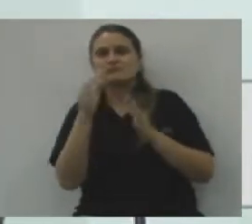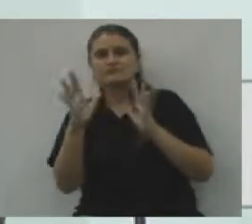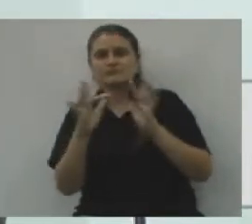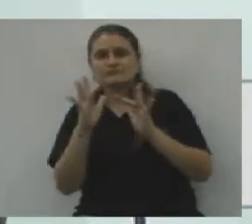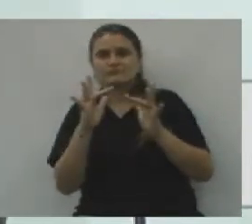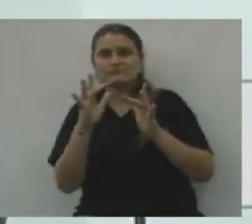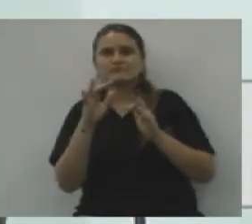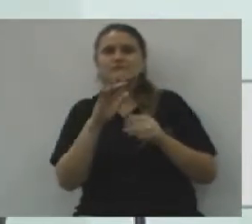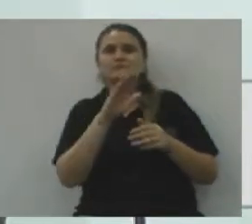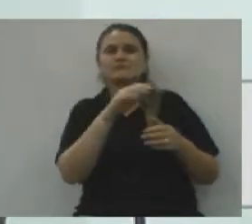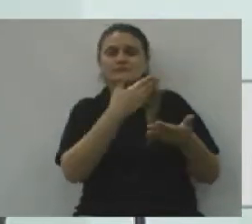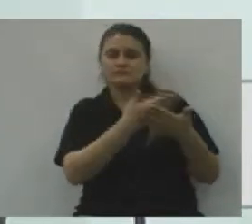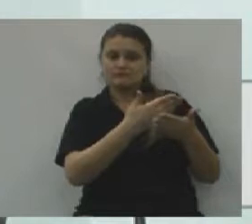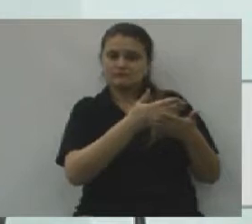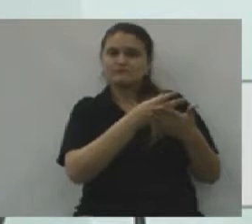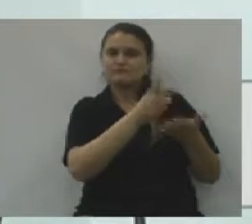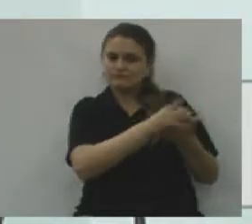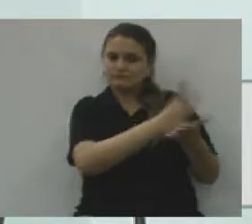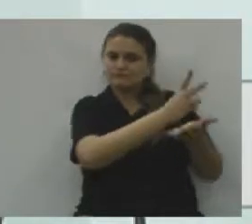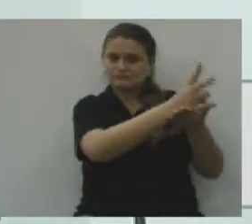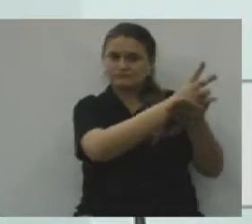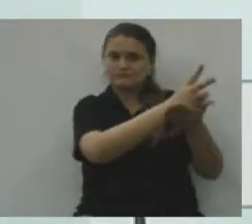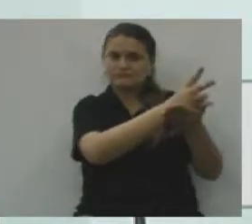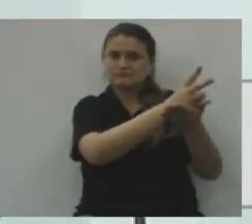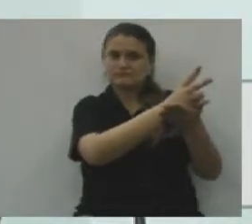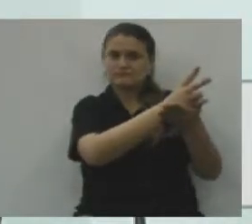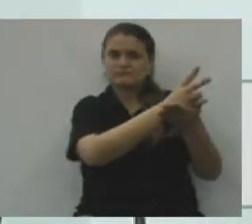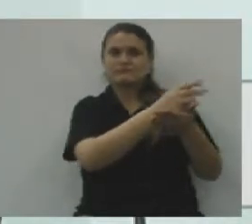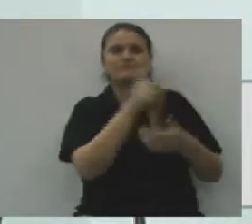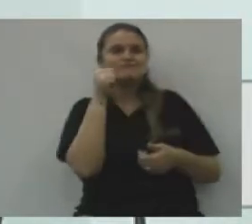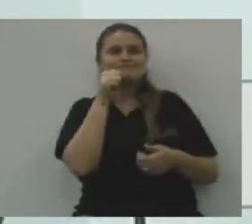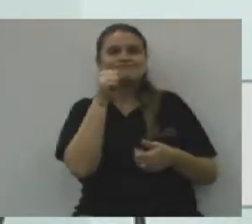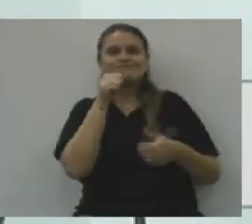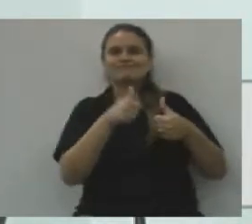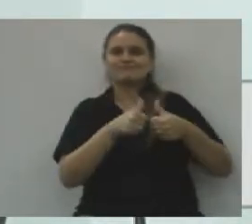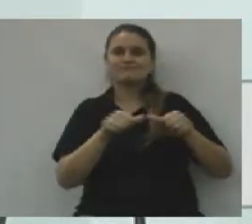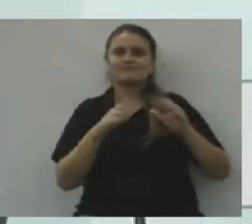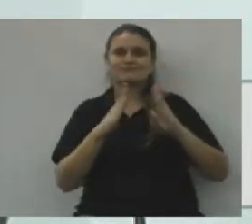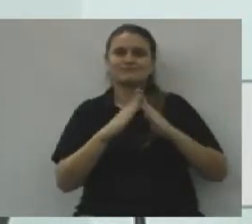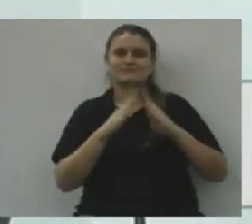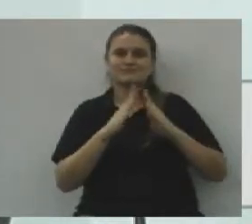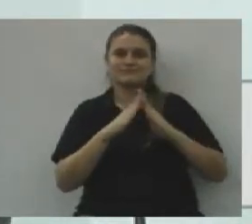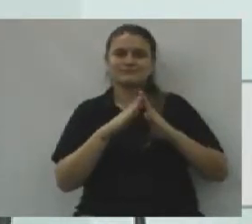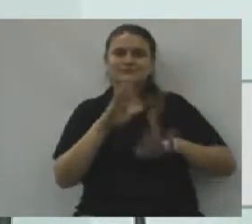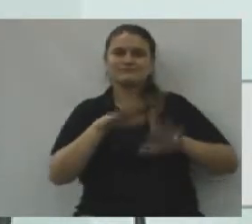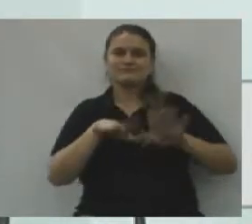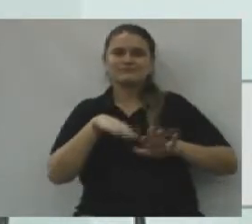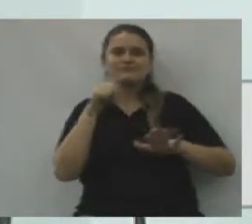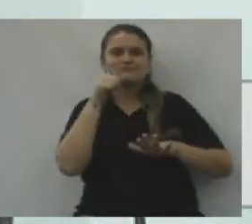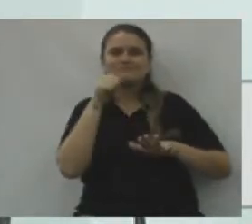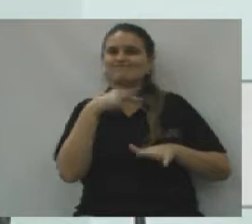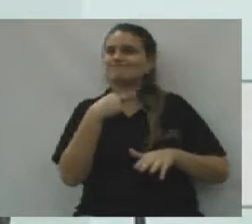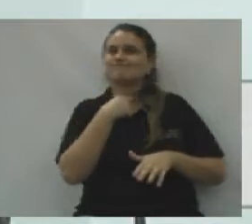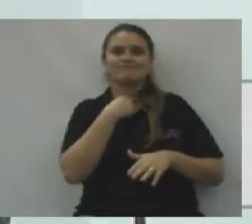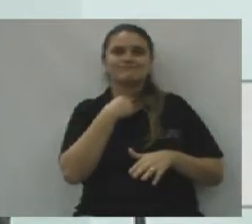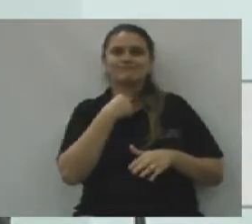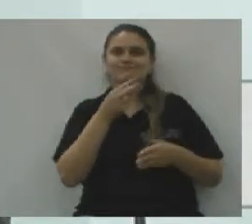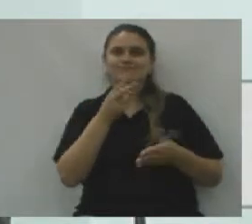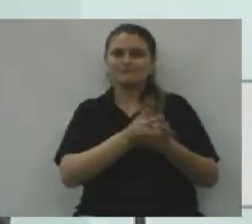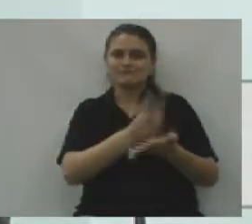mais alguns anos adiante no exercício das atividades estudantis, sendo a mulher completamente alijada de qualquer possibilidade